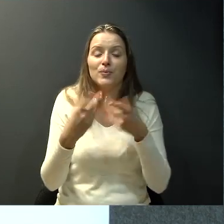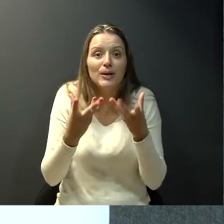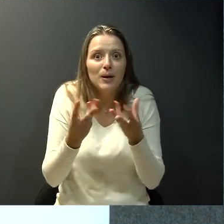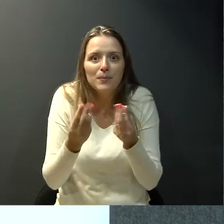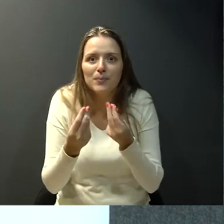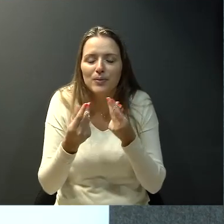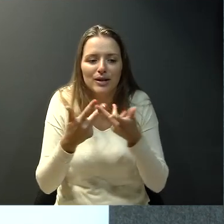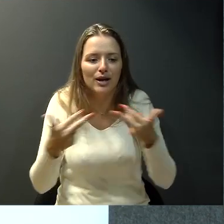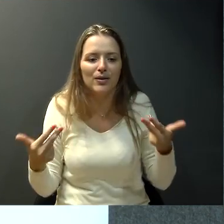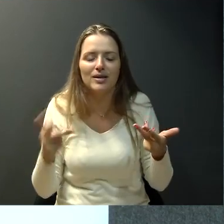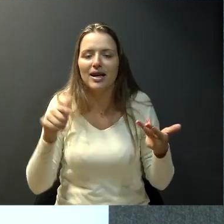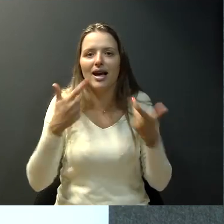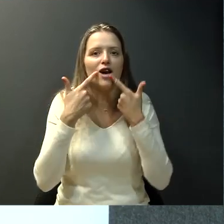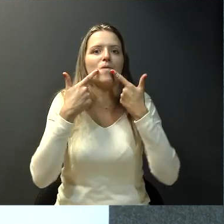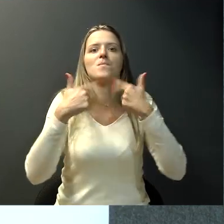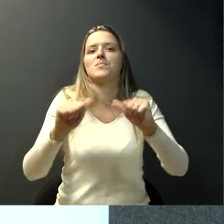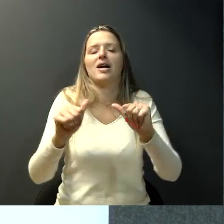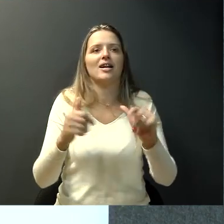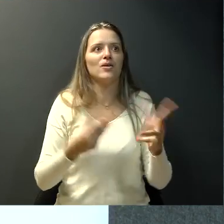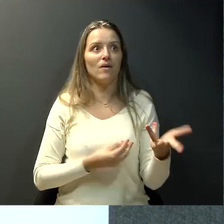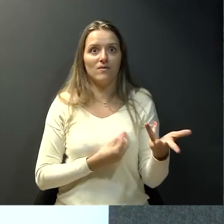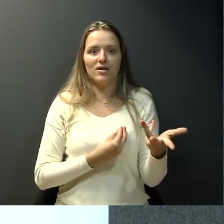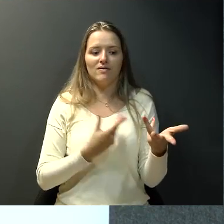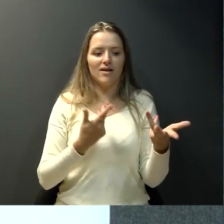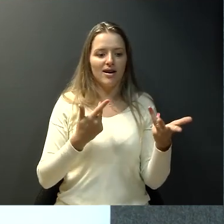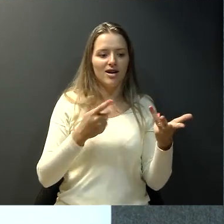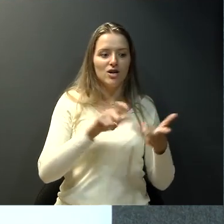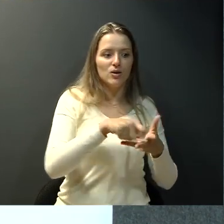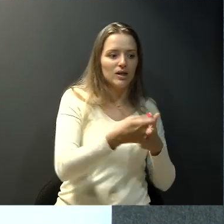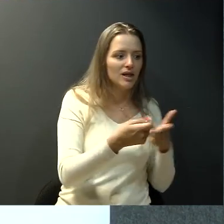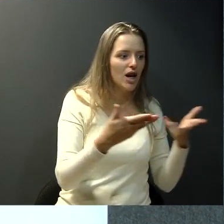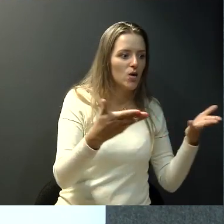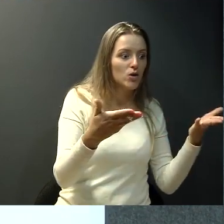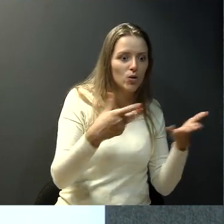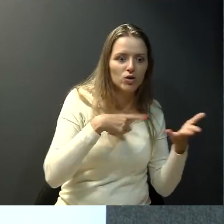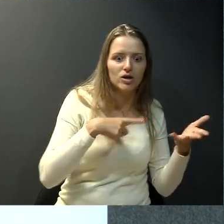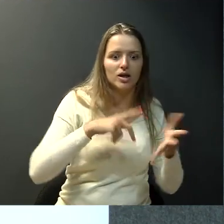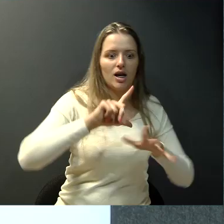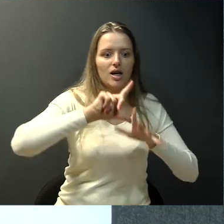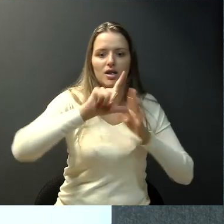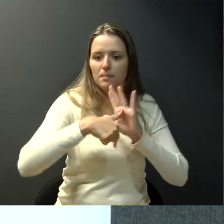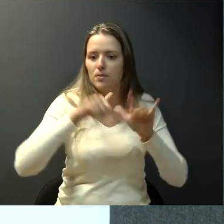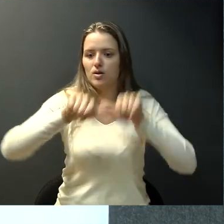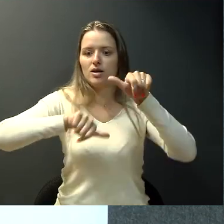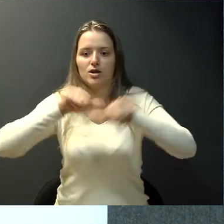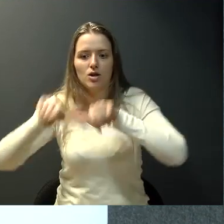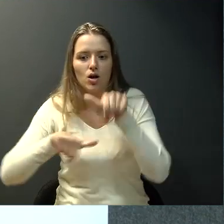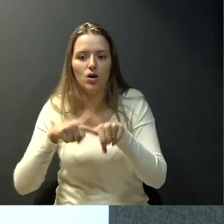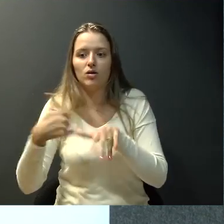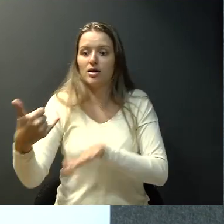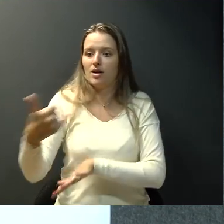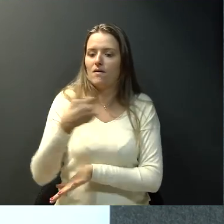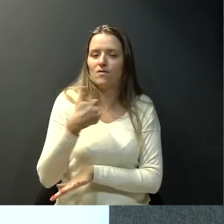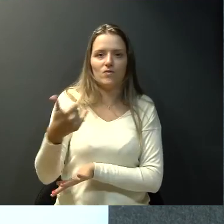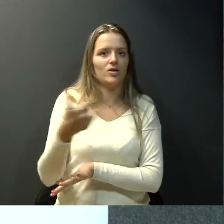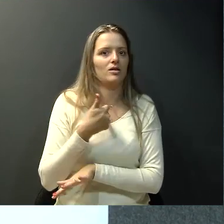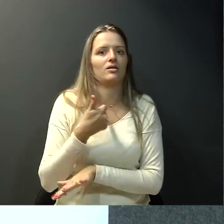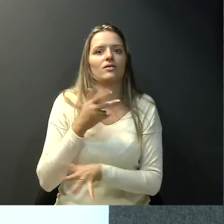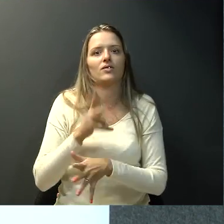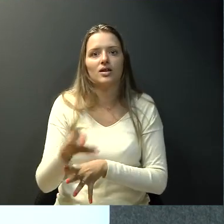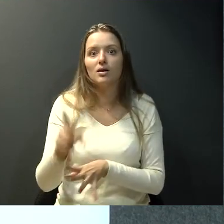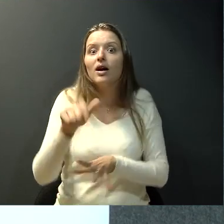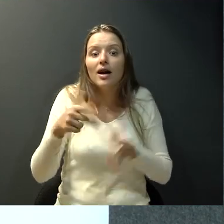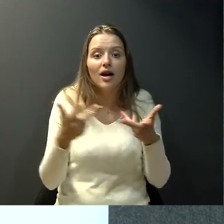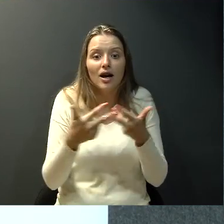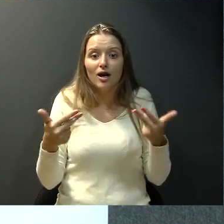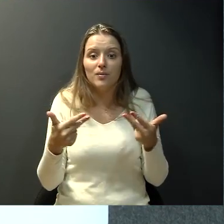eles, assim, que é uma língua viva que vai andando, que o sinal que eu conhecia antes já não é, eles me avisam que o sinal mudou, muitos sinais mudam. Então,